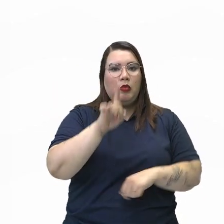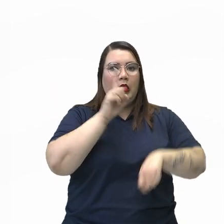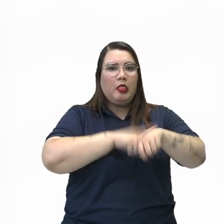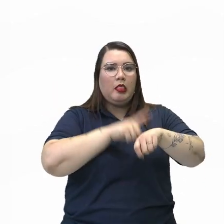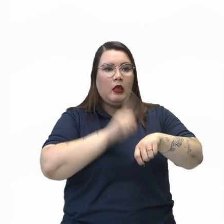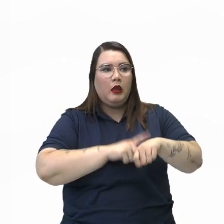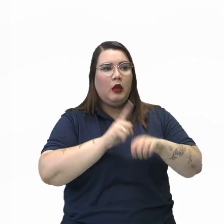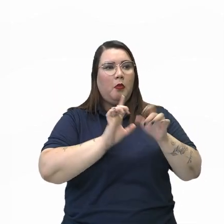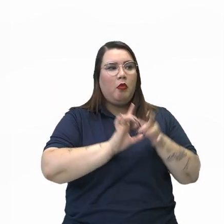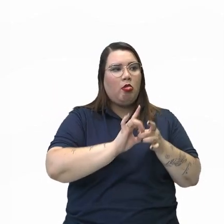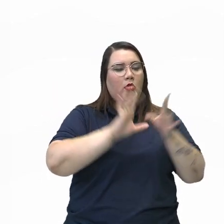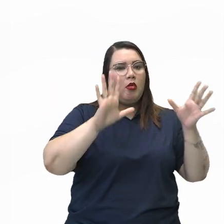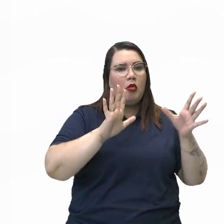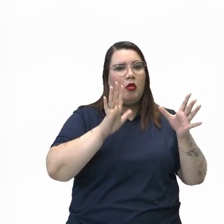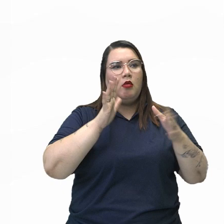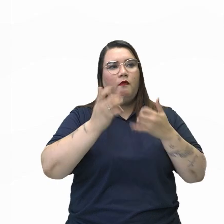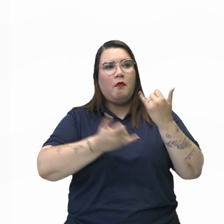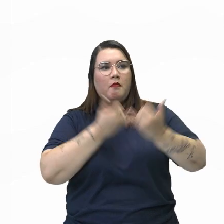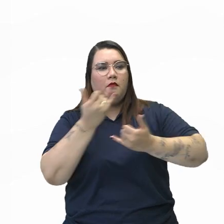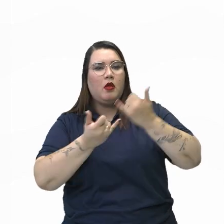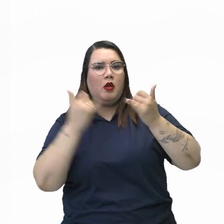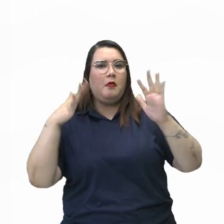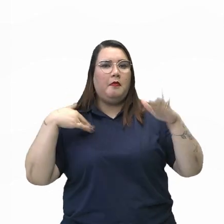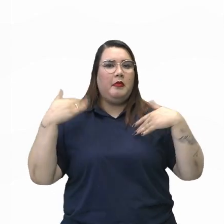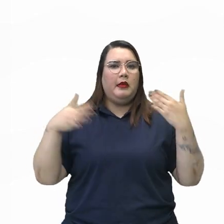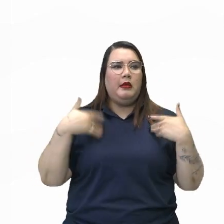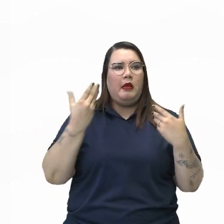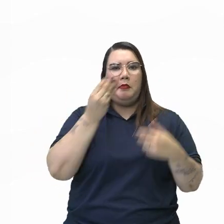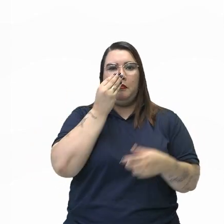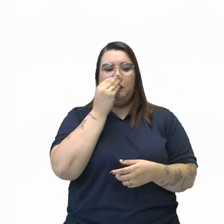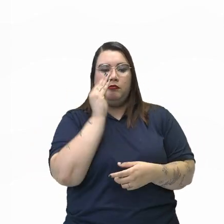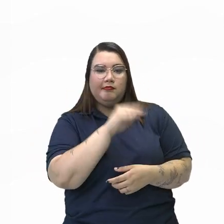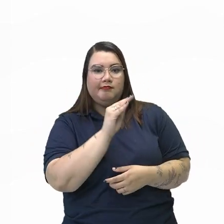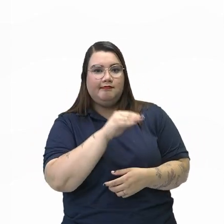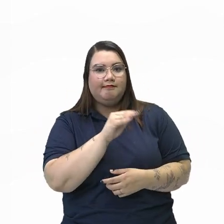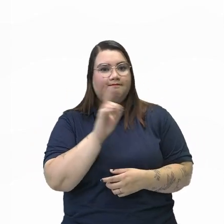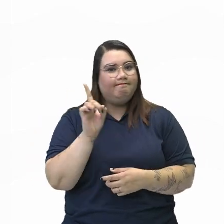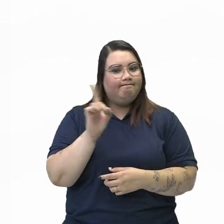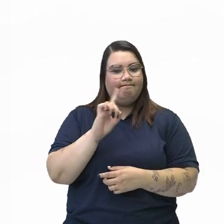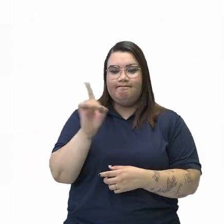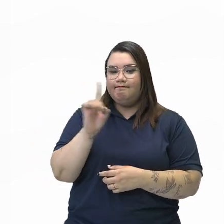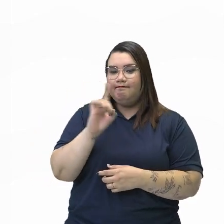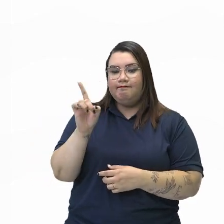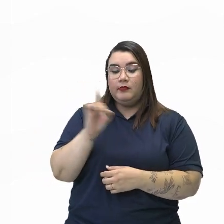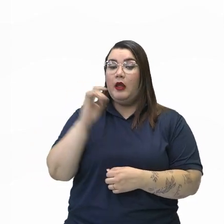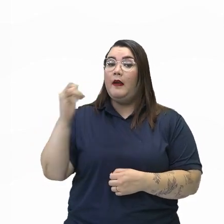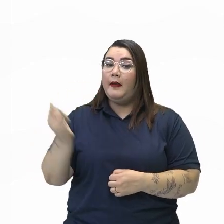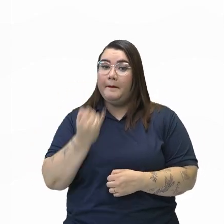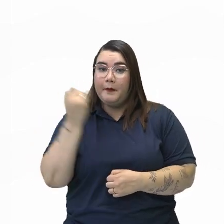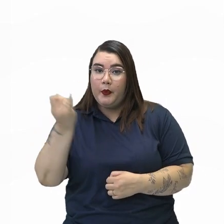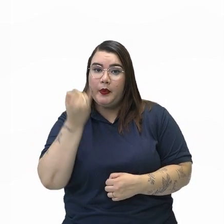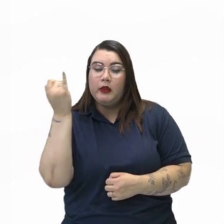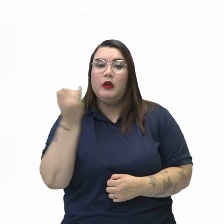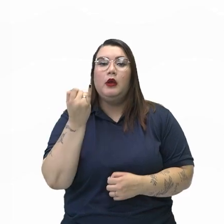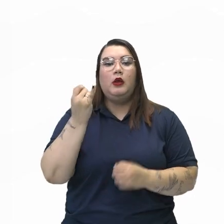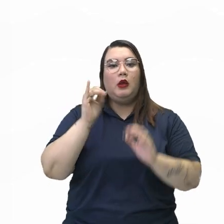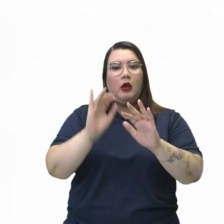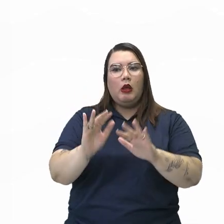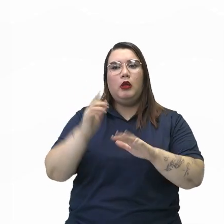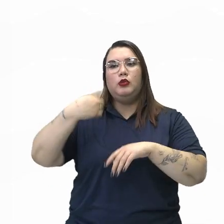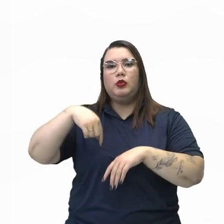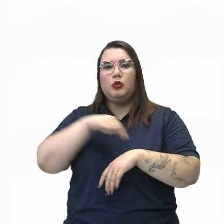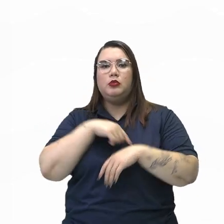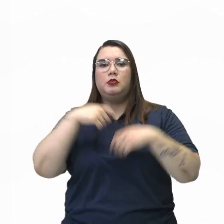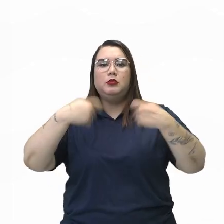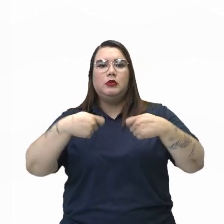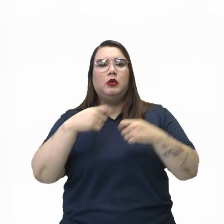seu tempo de lazer. Não deixe o tempo de lazer de lado, ele é importante, tá? As atividades de